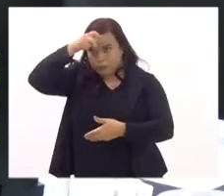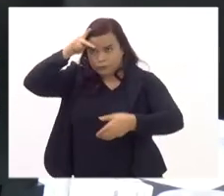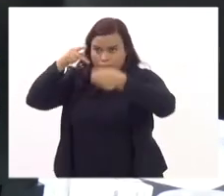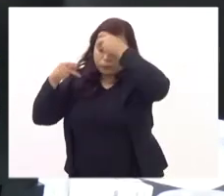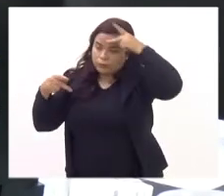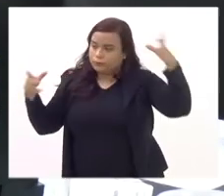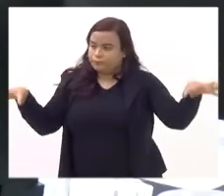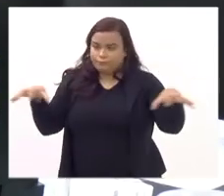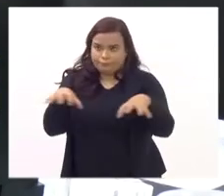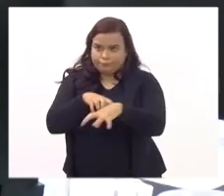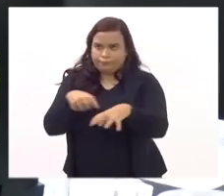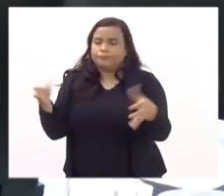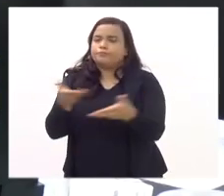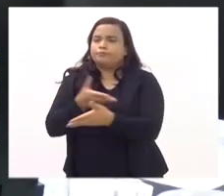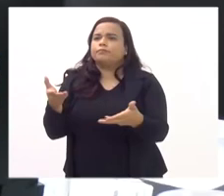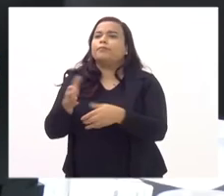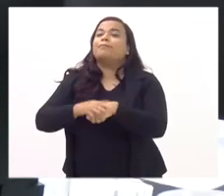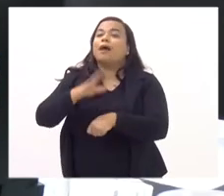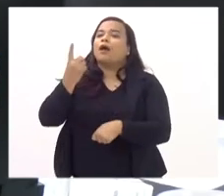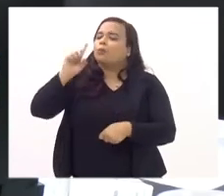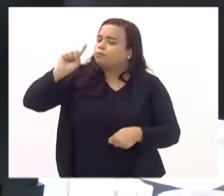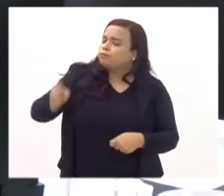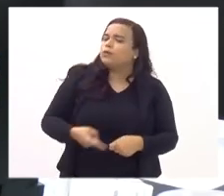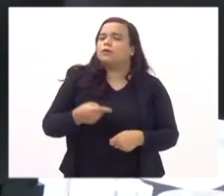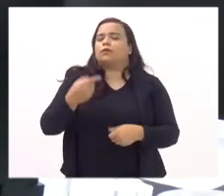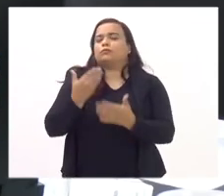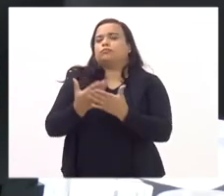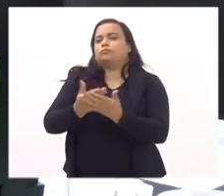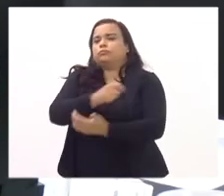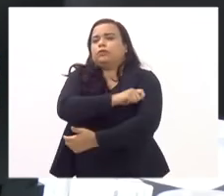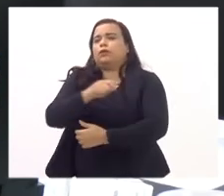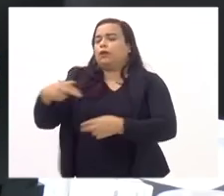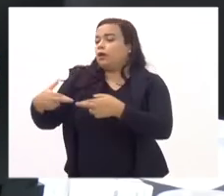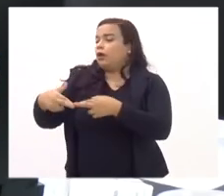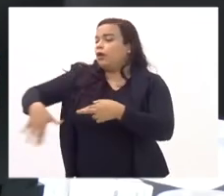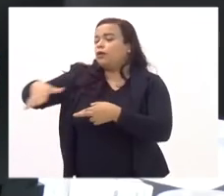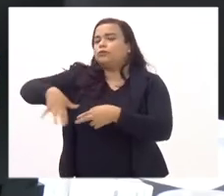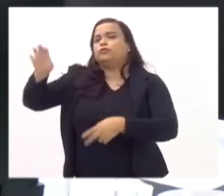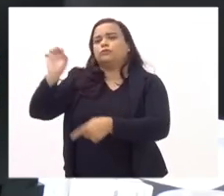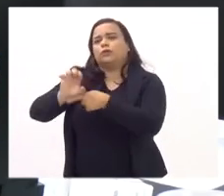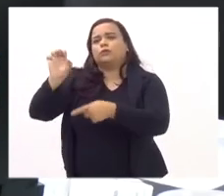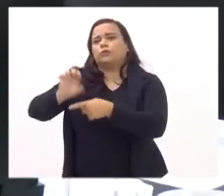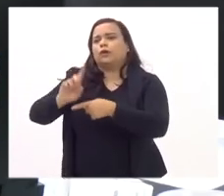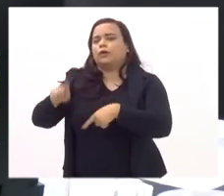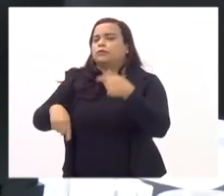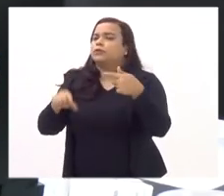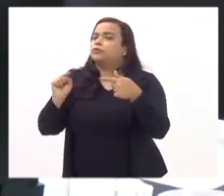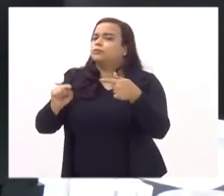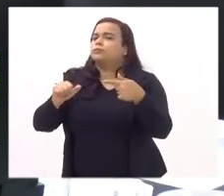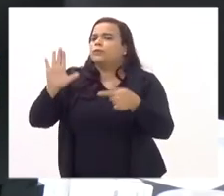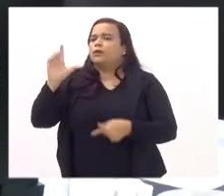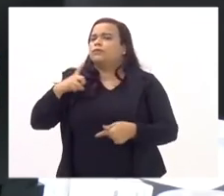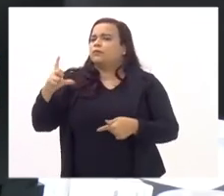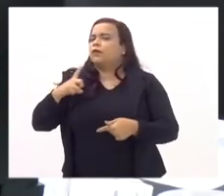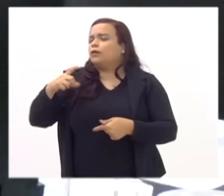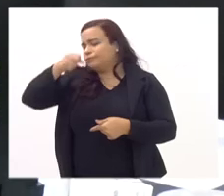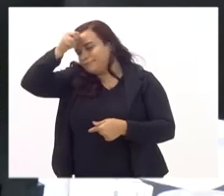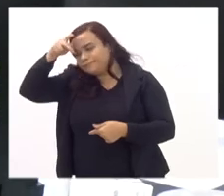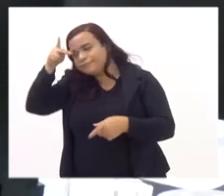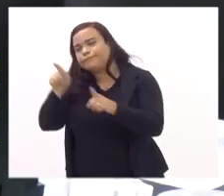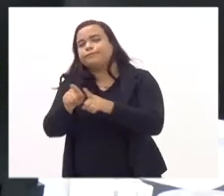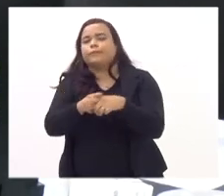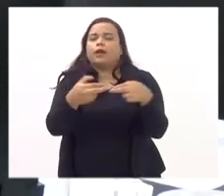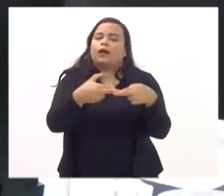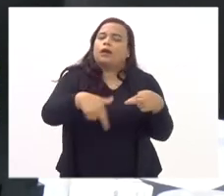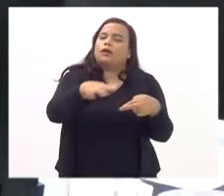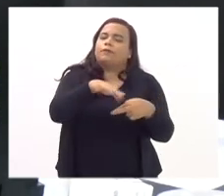na rede estadual são mais de 700 mil. A gente tem estudantes das redes municipais e das redes federais. O que a